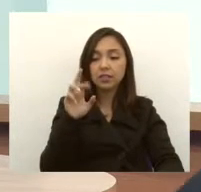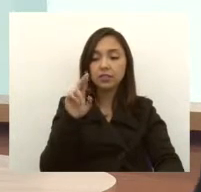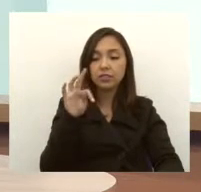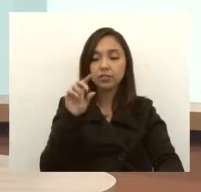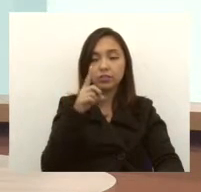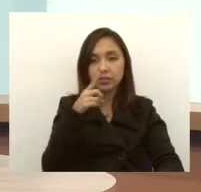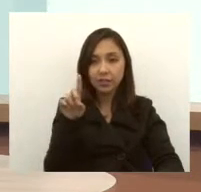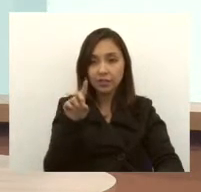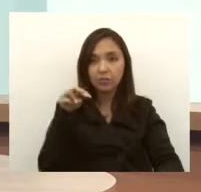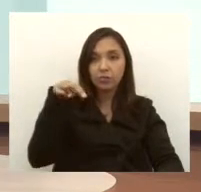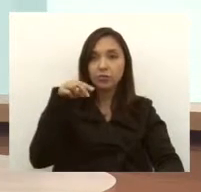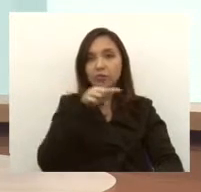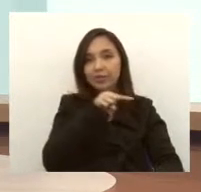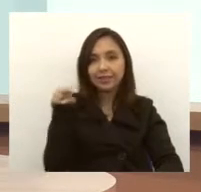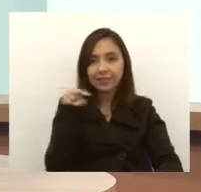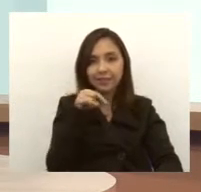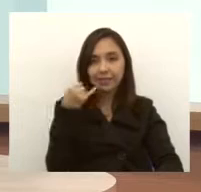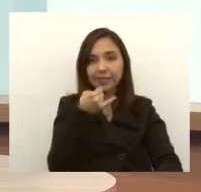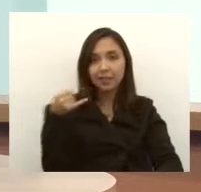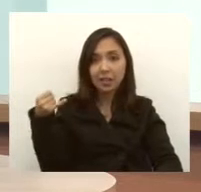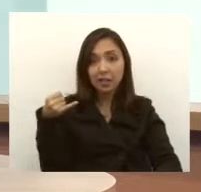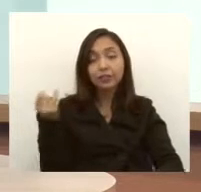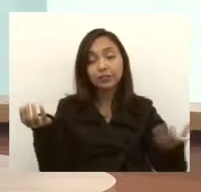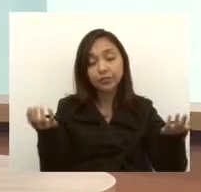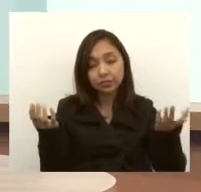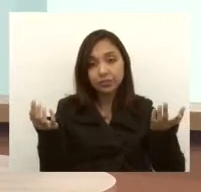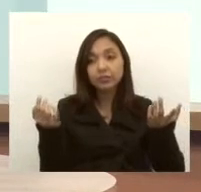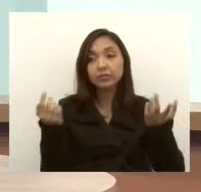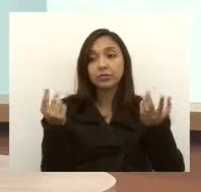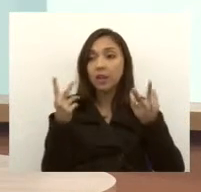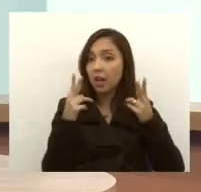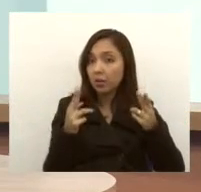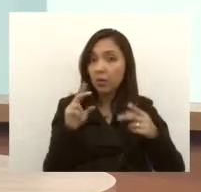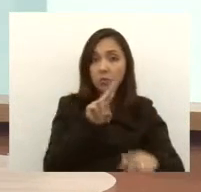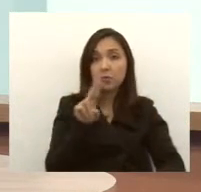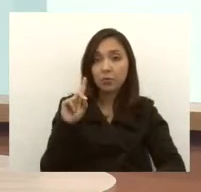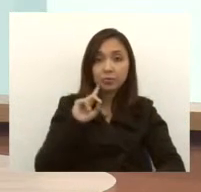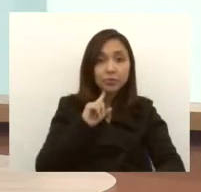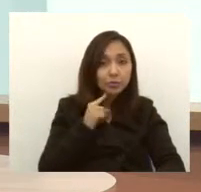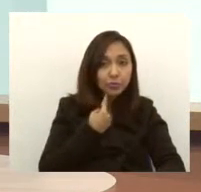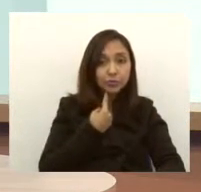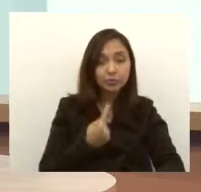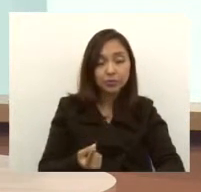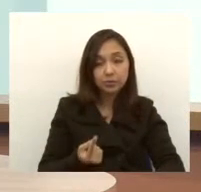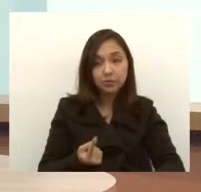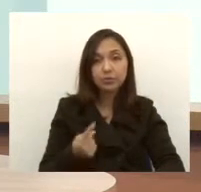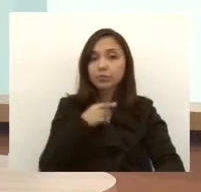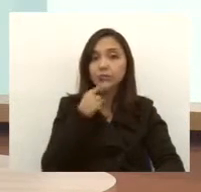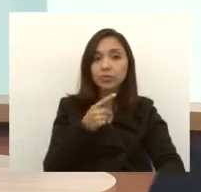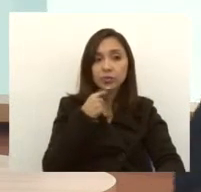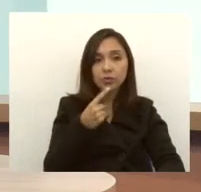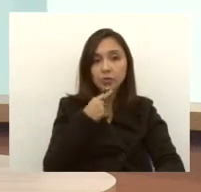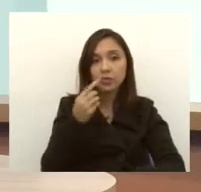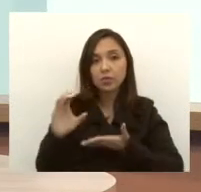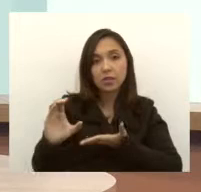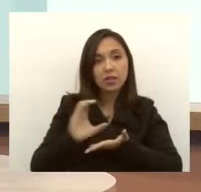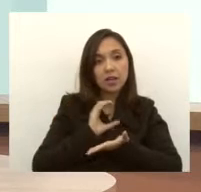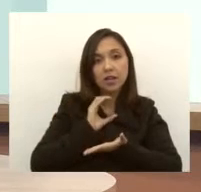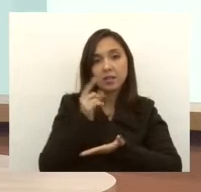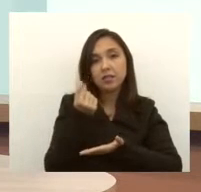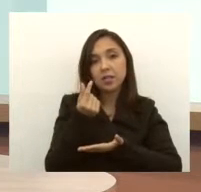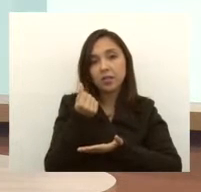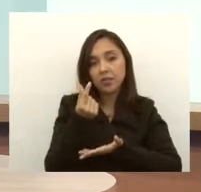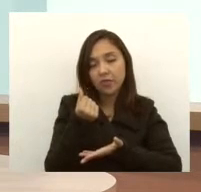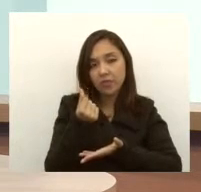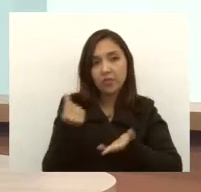travada. Para bom entendedor, é a mesma coisa que está com o nome negativado. Não consegue receber verba